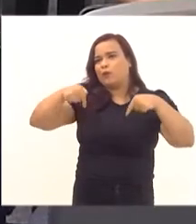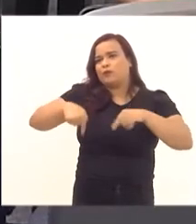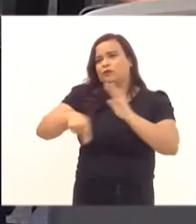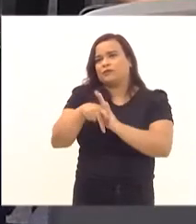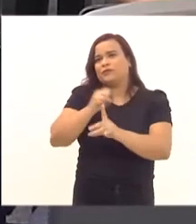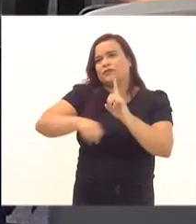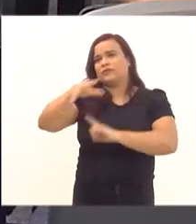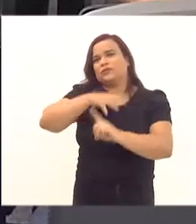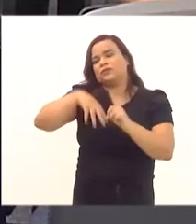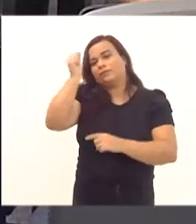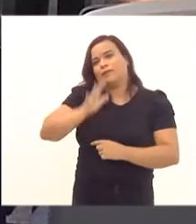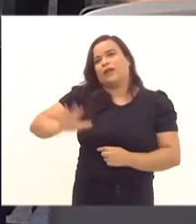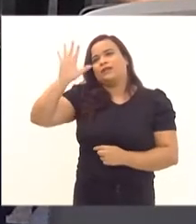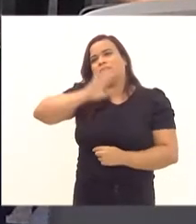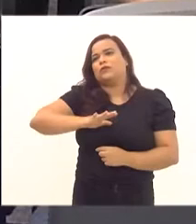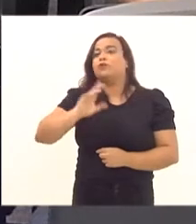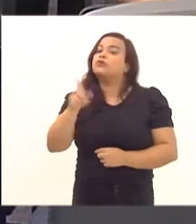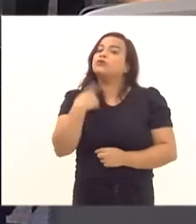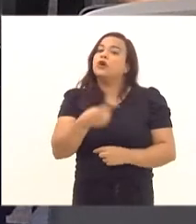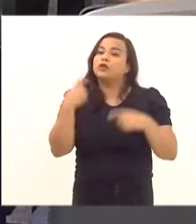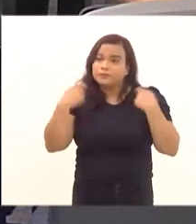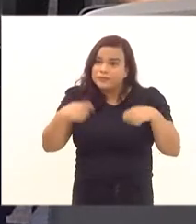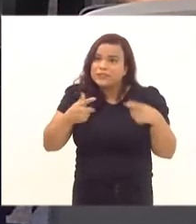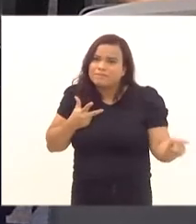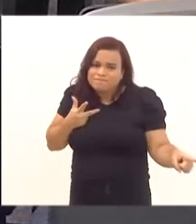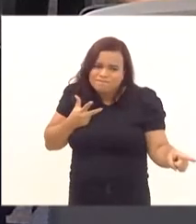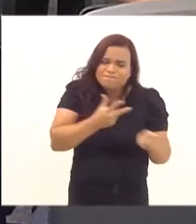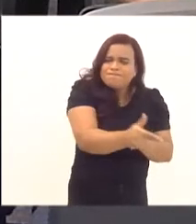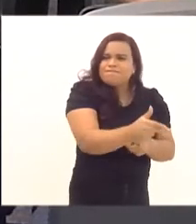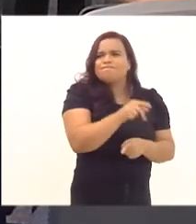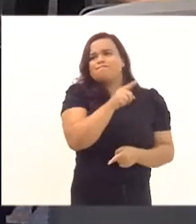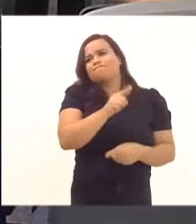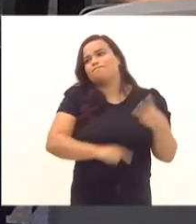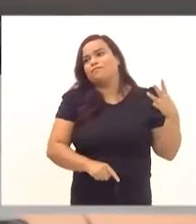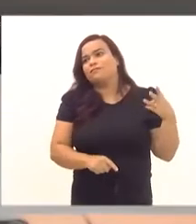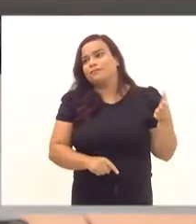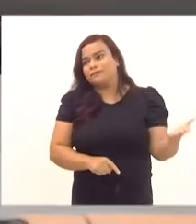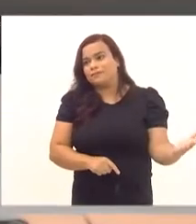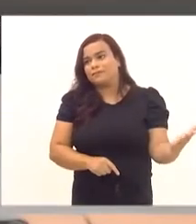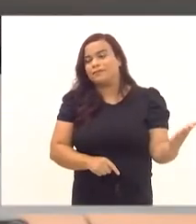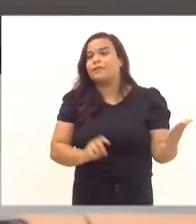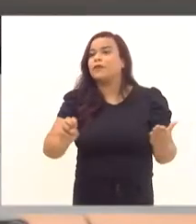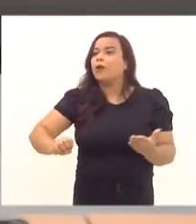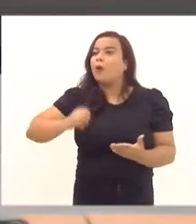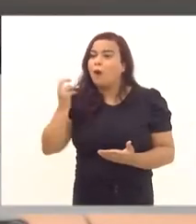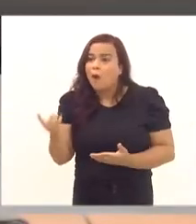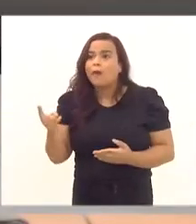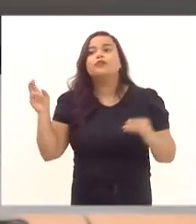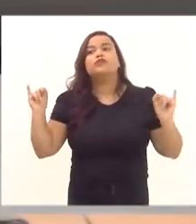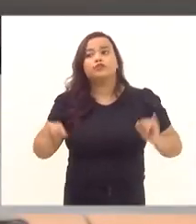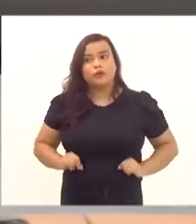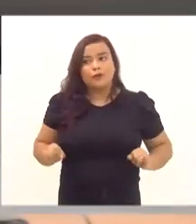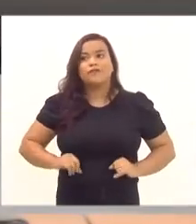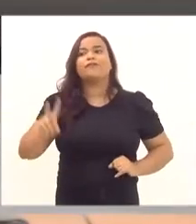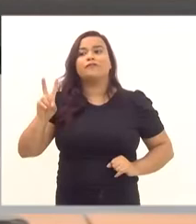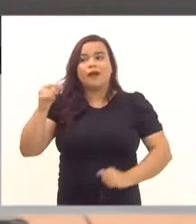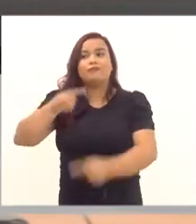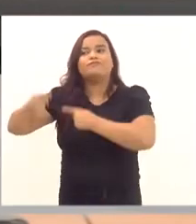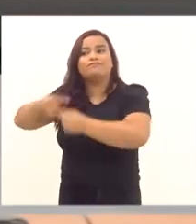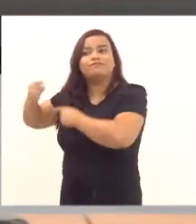o a gente consegue derrotar essas agendas né ou a gente vai e sofreu um processo de